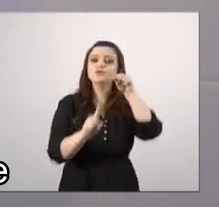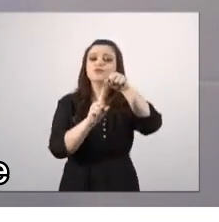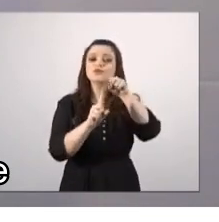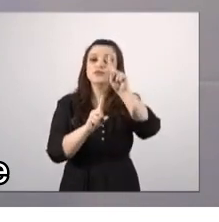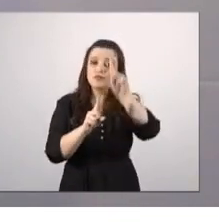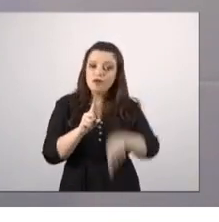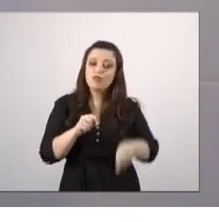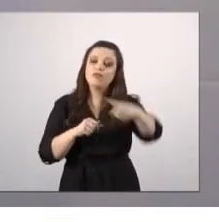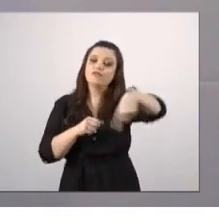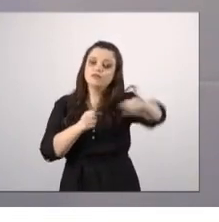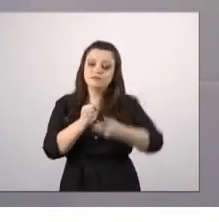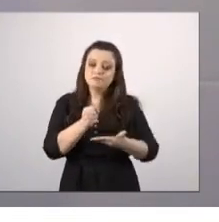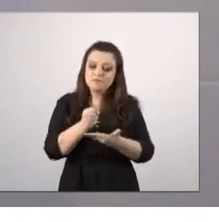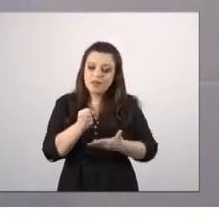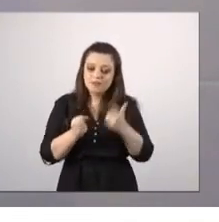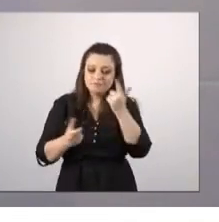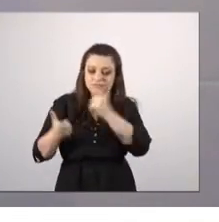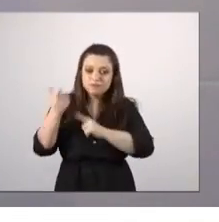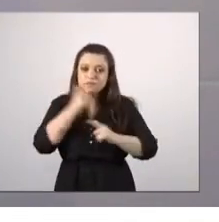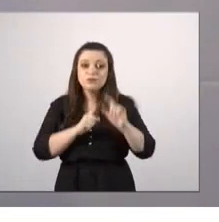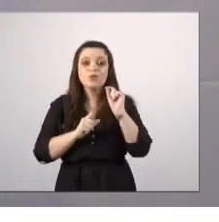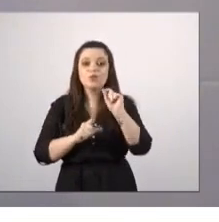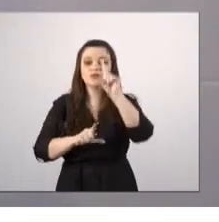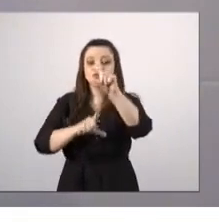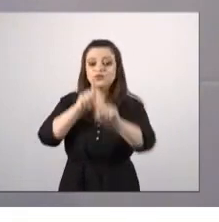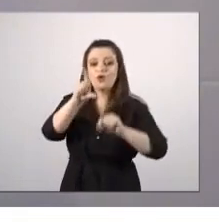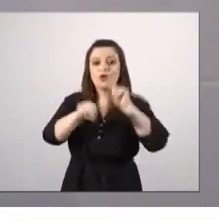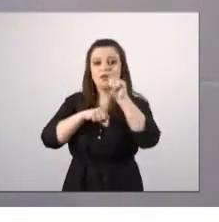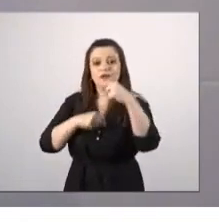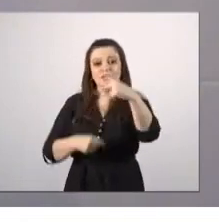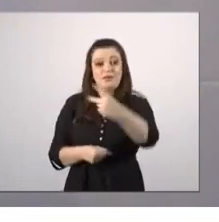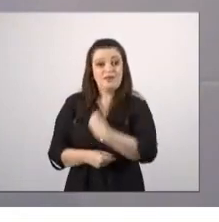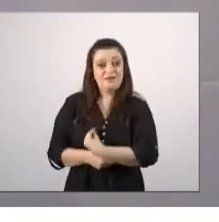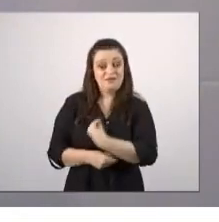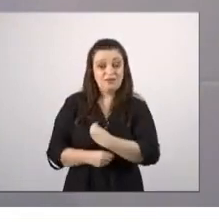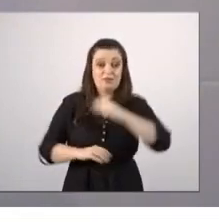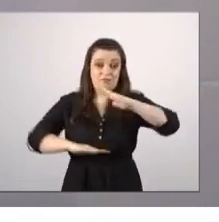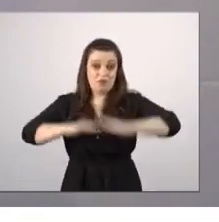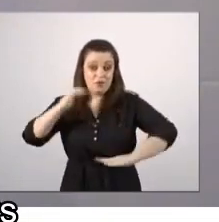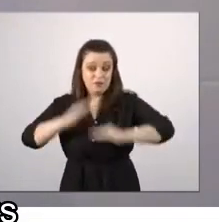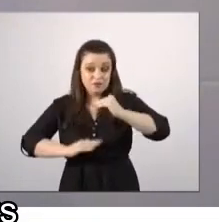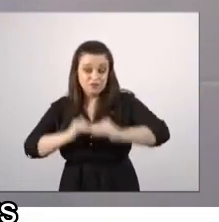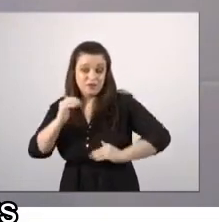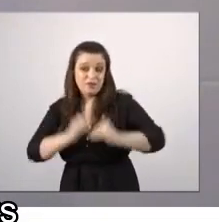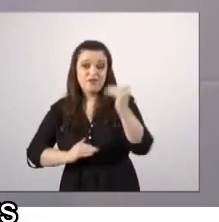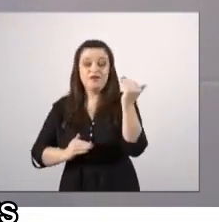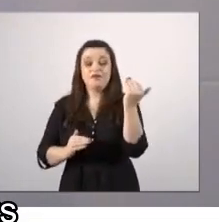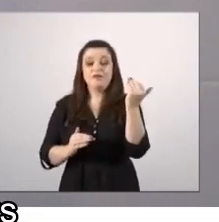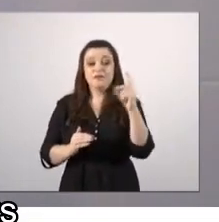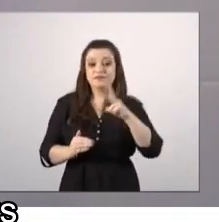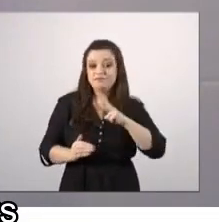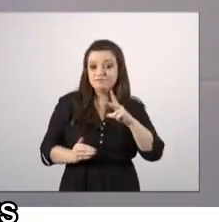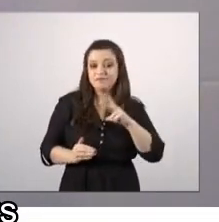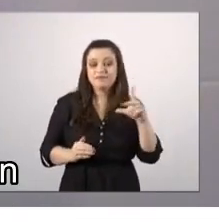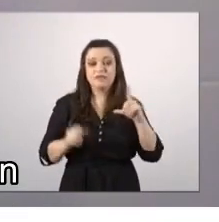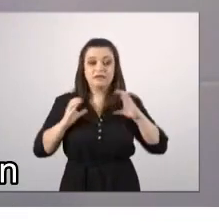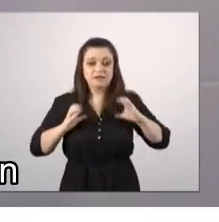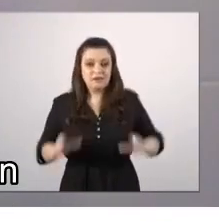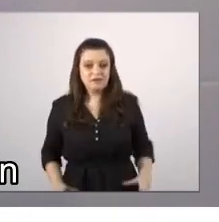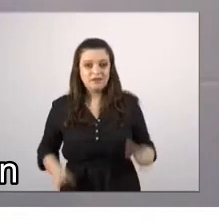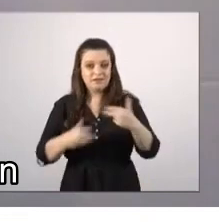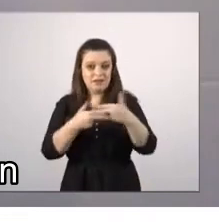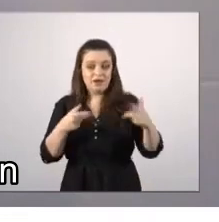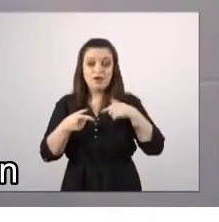essas escolhas, escolhas tanto profissionais, pessoais e de cidadania. Pois o American Academy ele rompe com